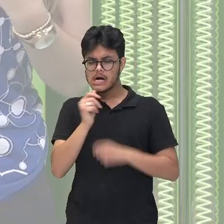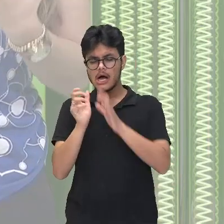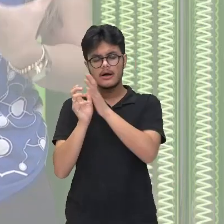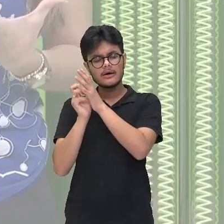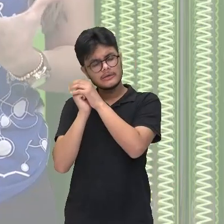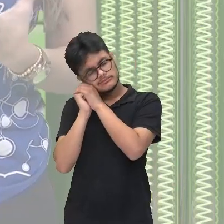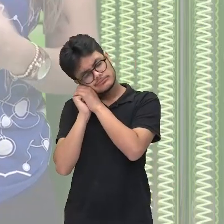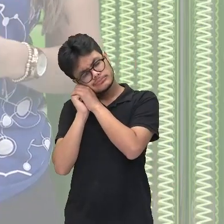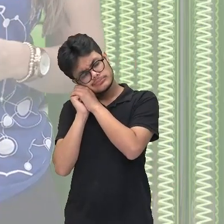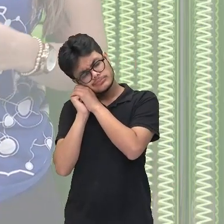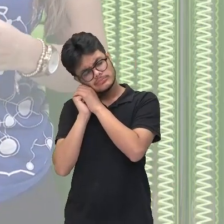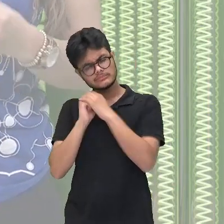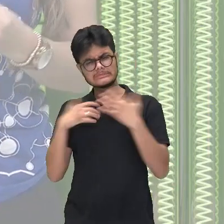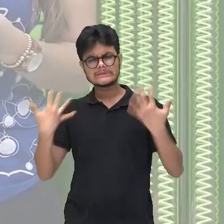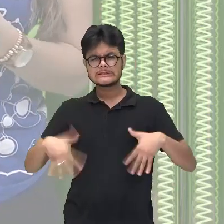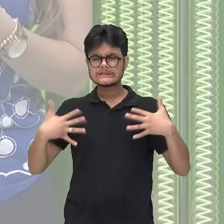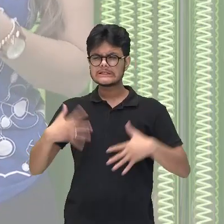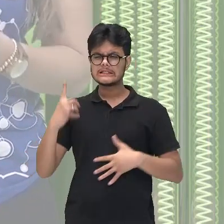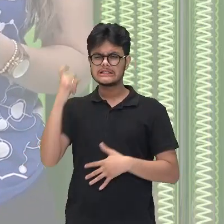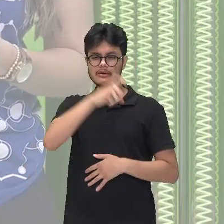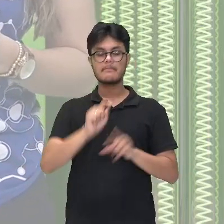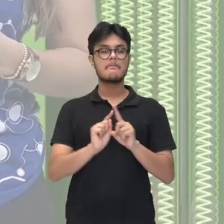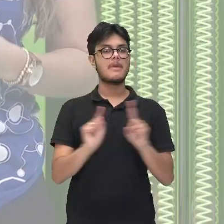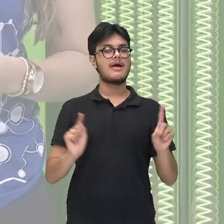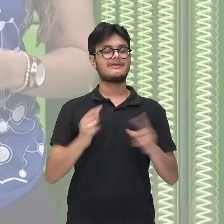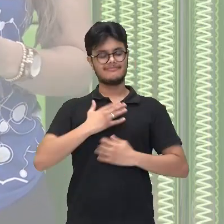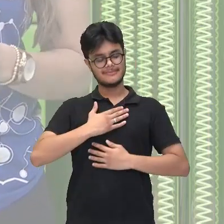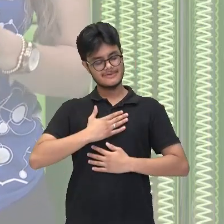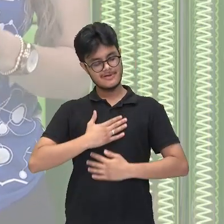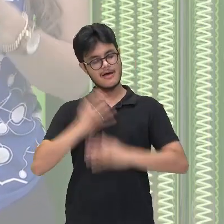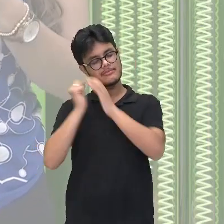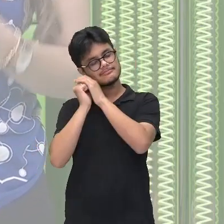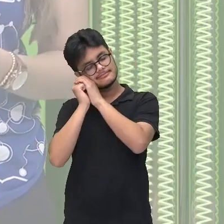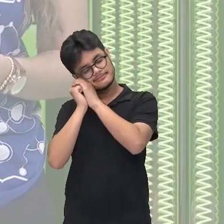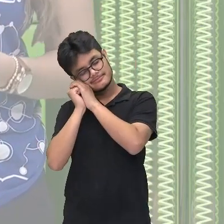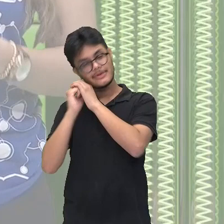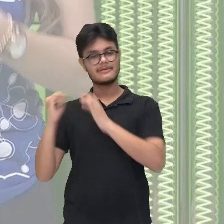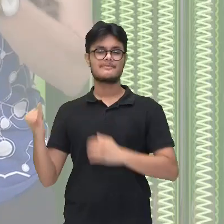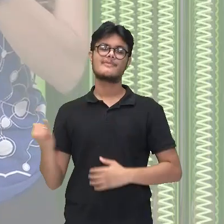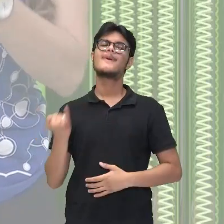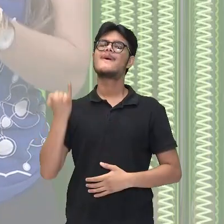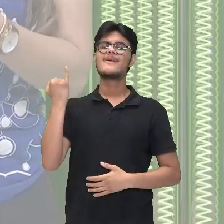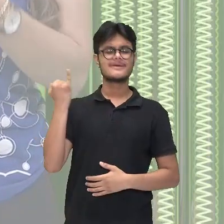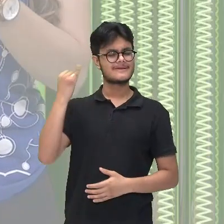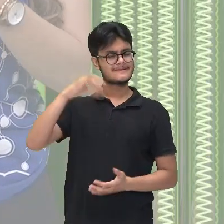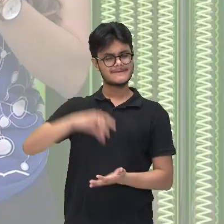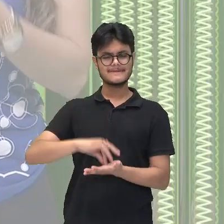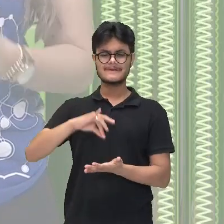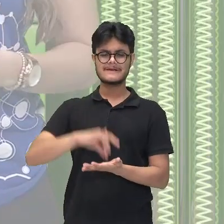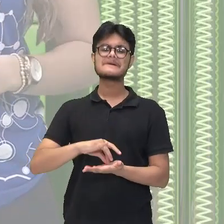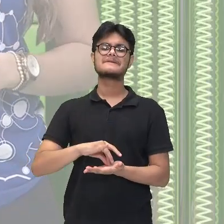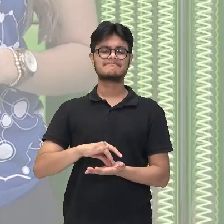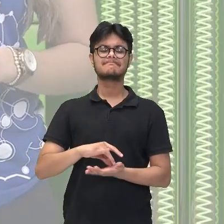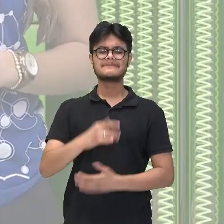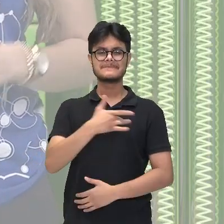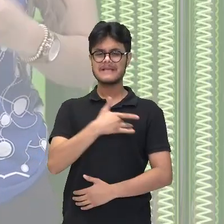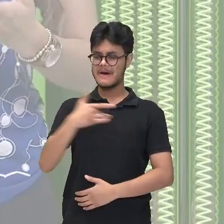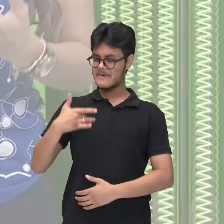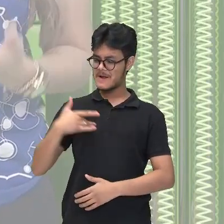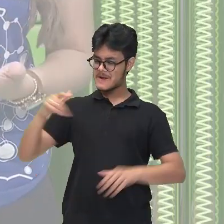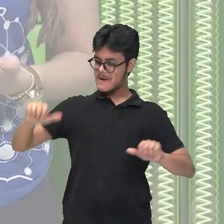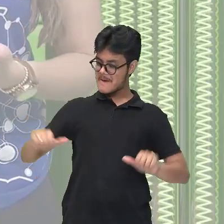aquele sono tranquilo, você realmente descansar, é fundamental para que você continue